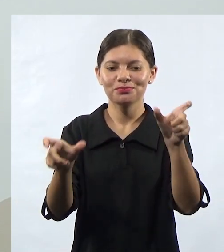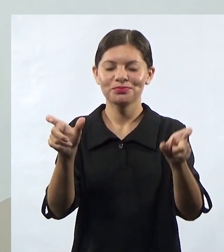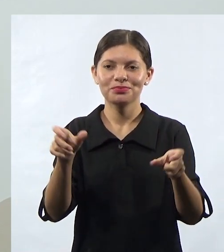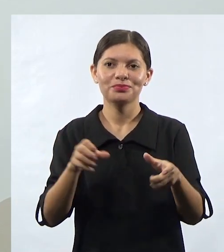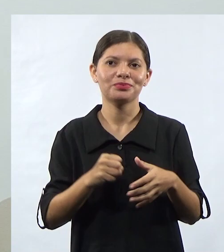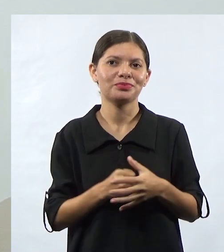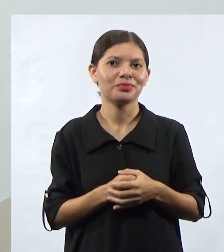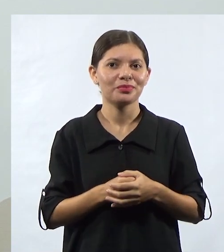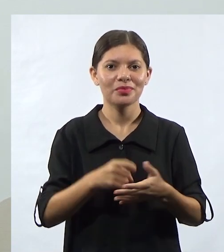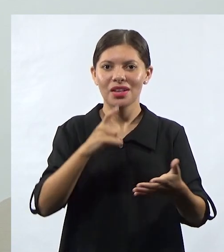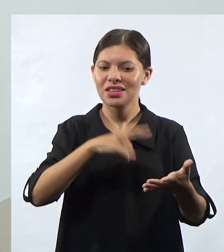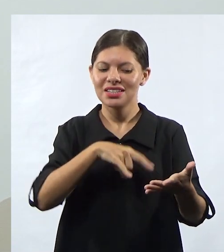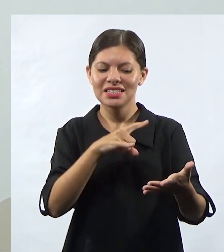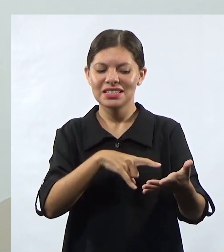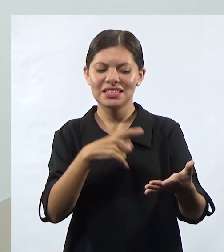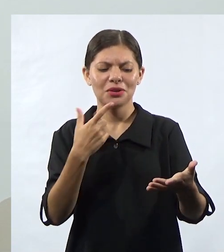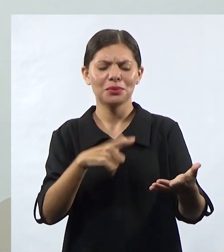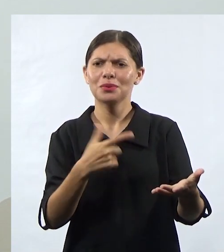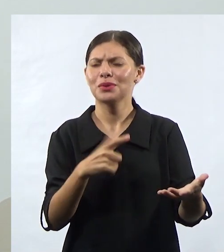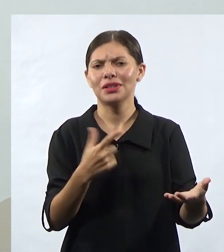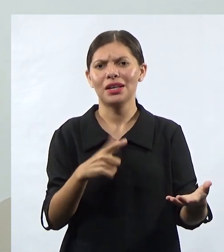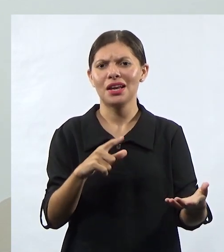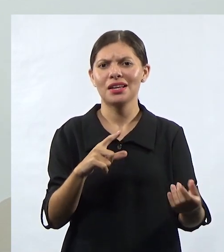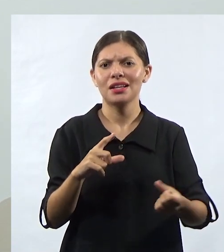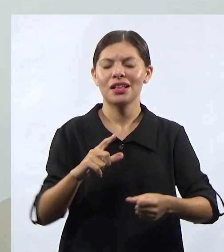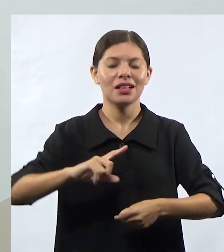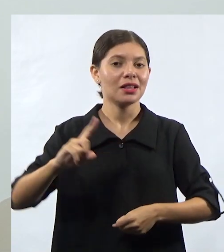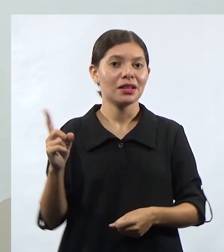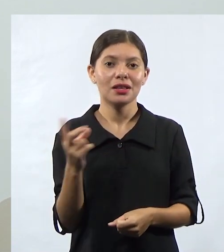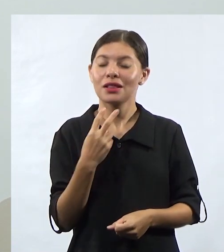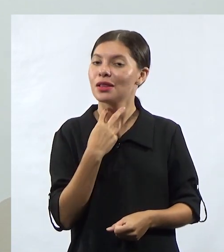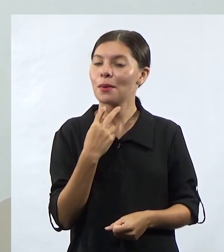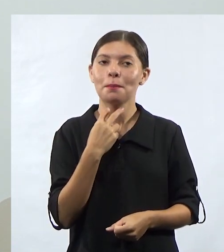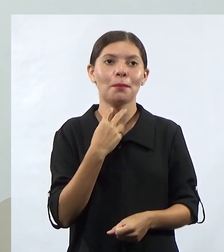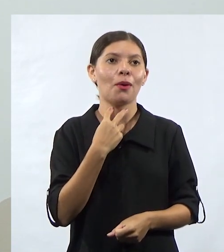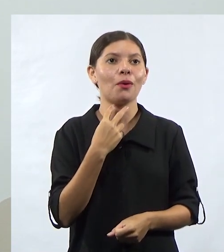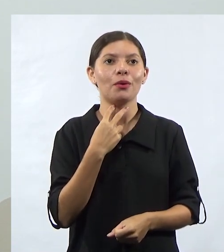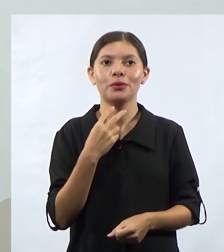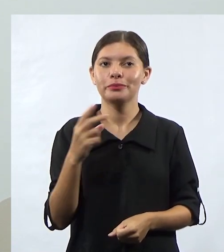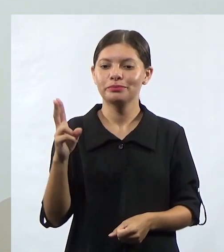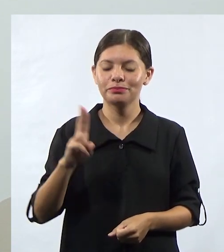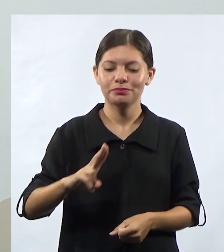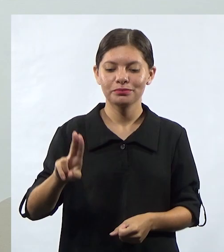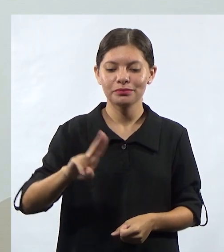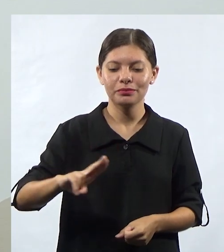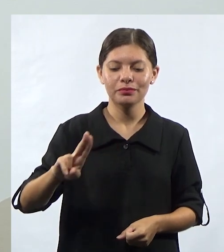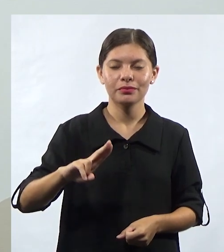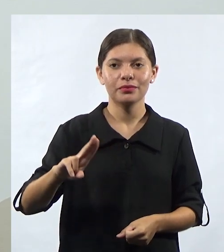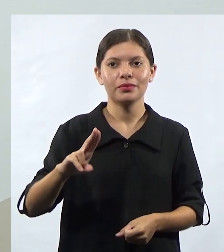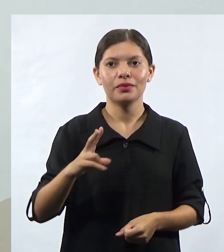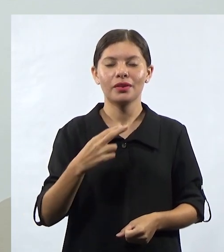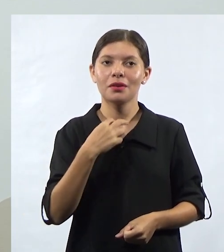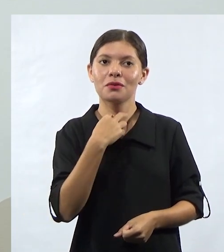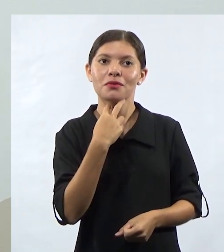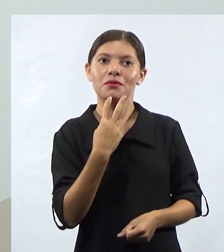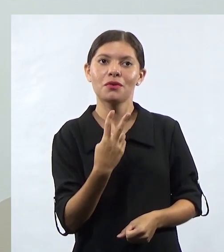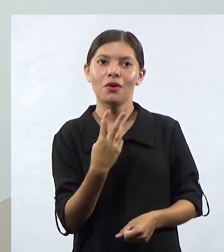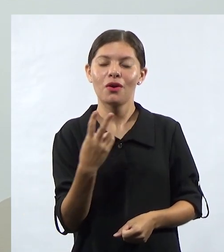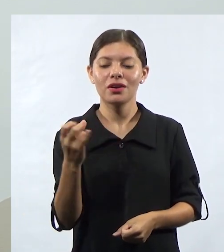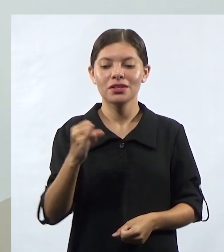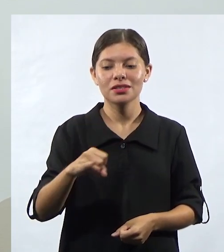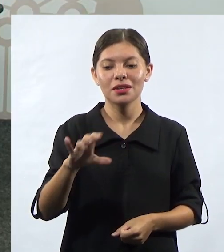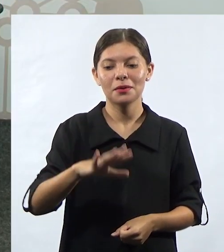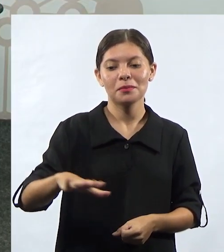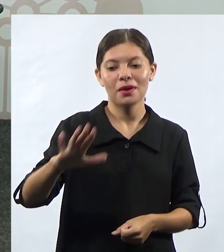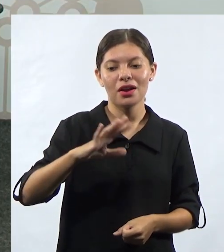vocês não podem utilizar nem a voz, nem a imagem que vocês coletaram no vídeo, tá? Ou no